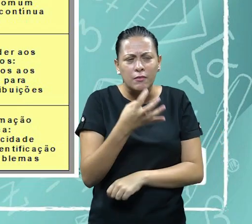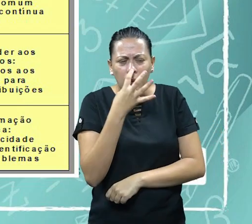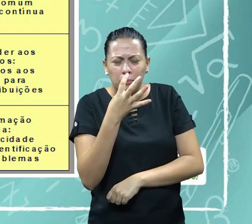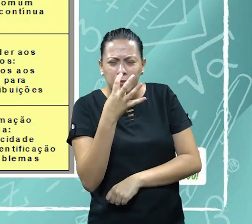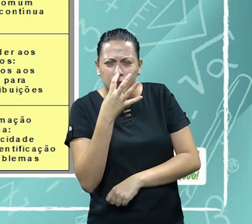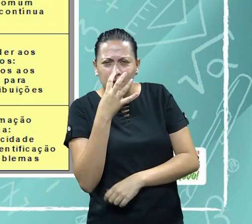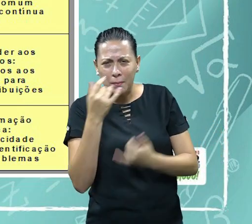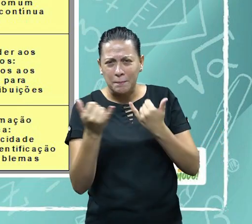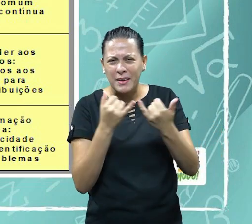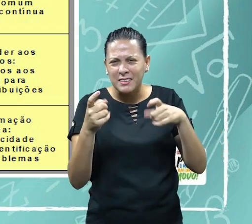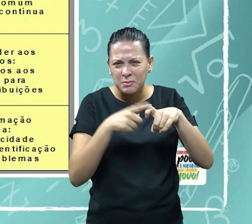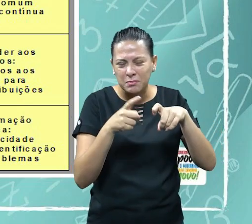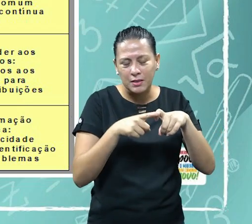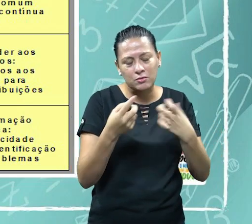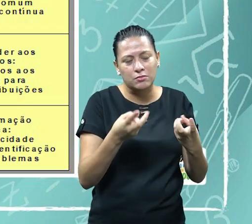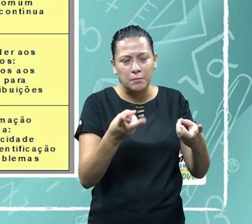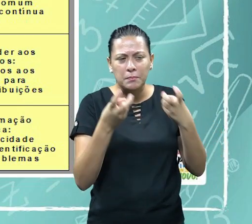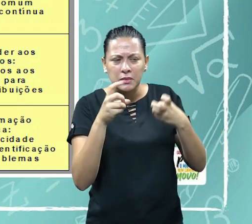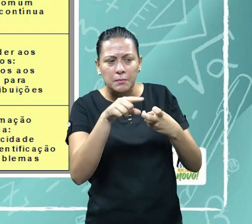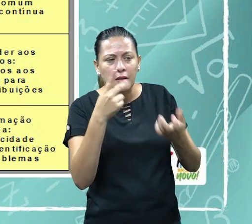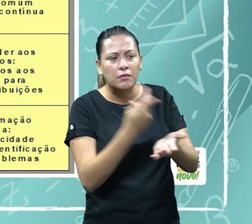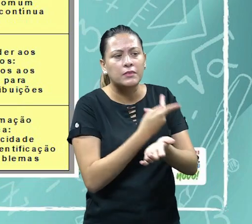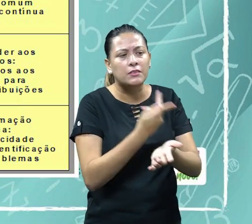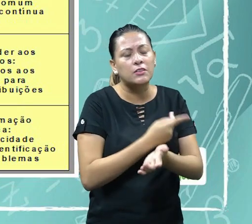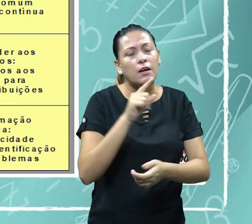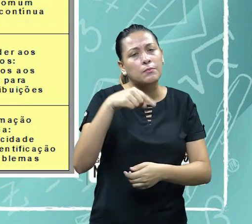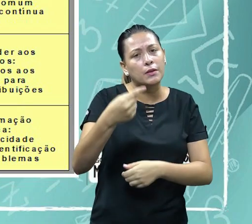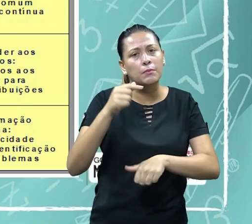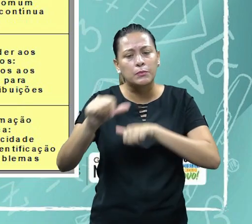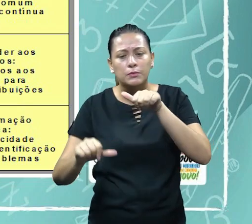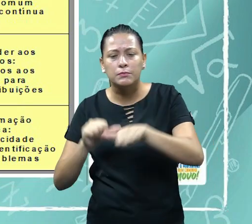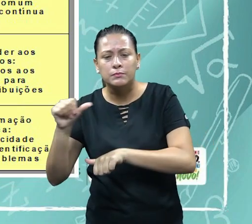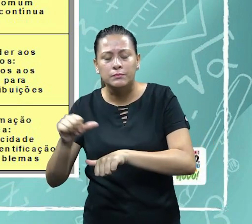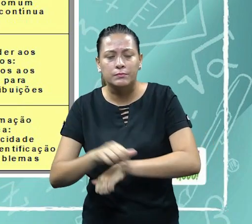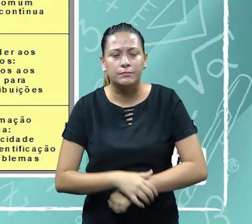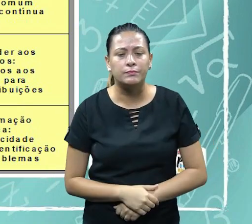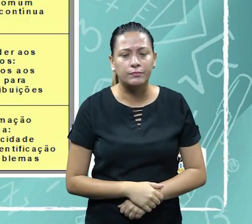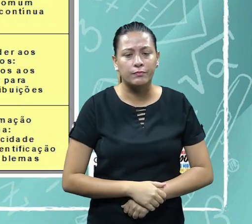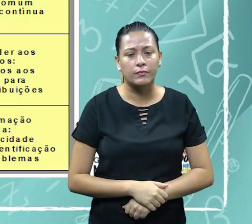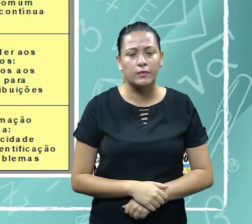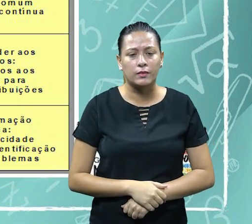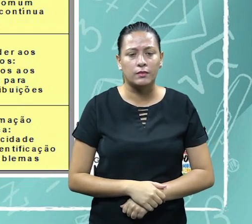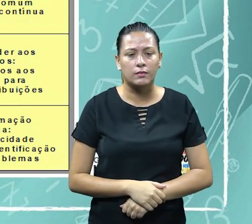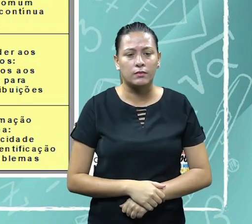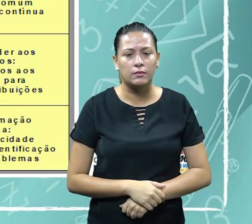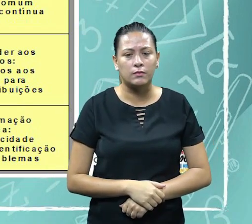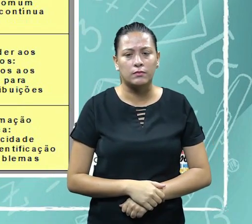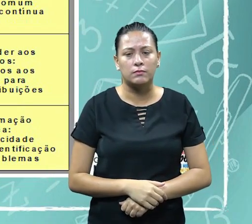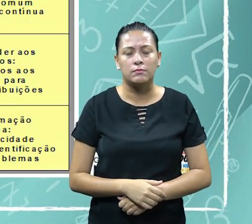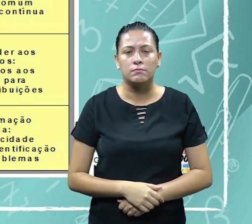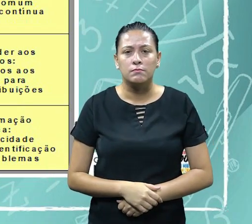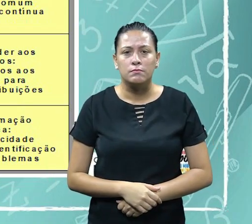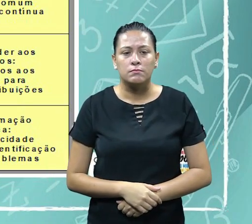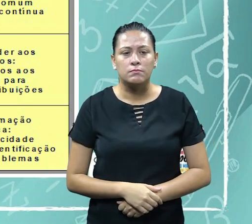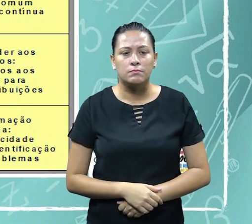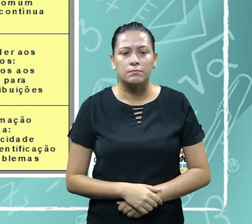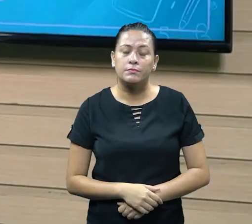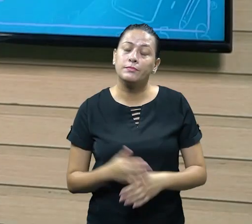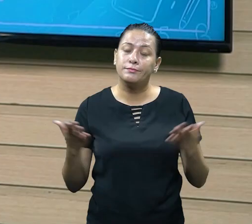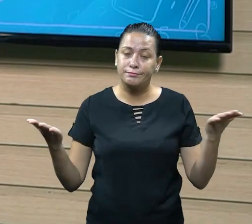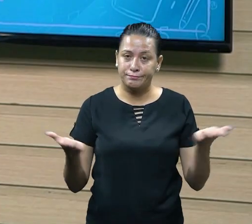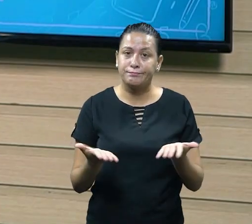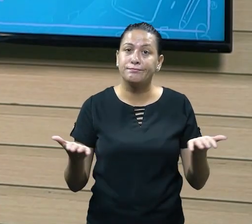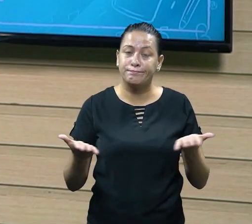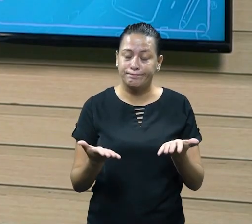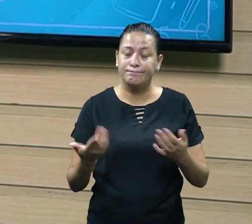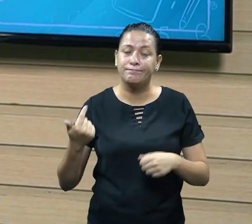é tipo o médico, ele vai analisar, ver o que está dando de errado para buscar mudanças, tá? E aí a gente tem gerir transformações e mudanças, né?